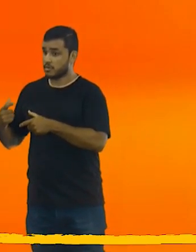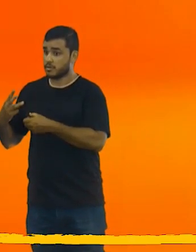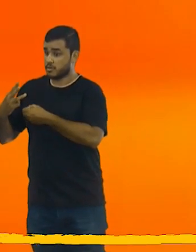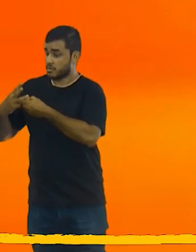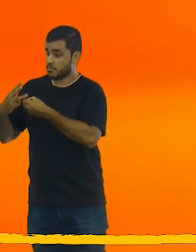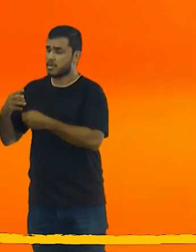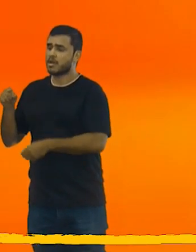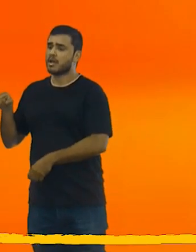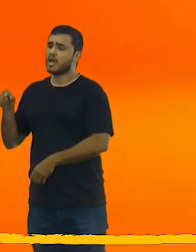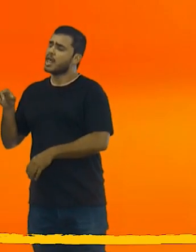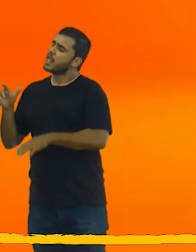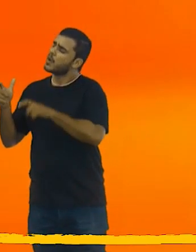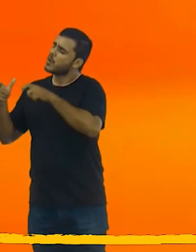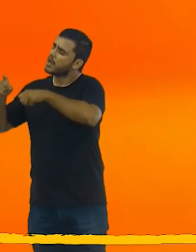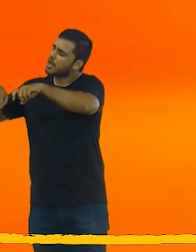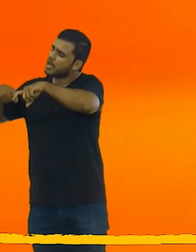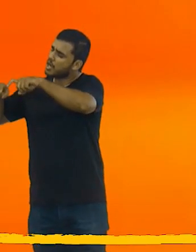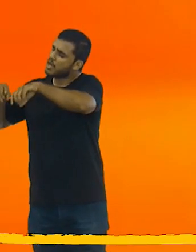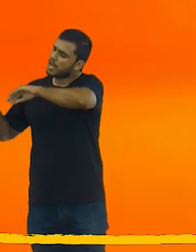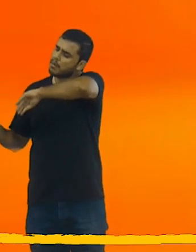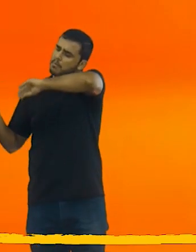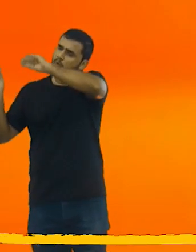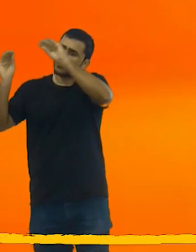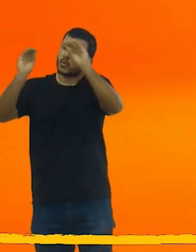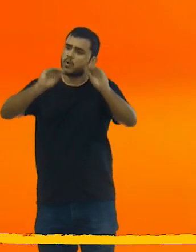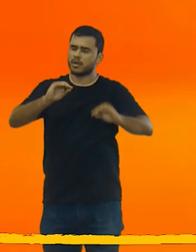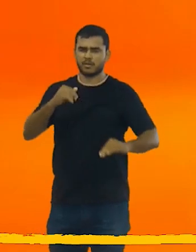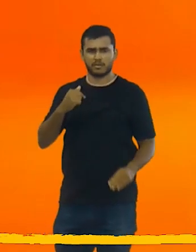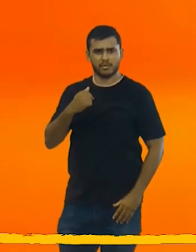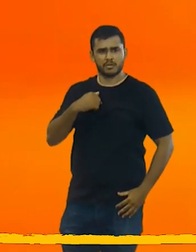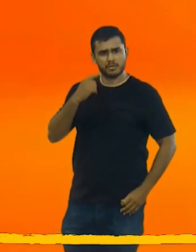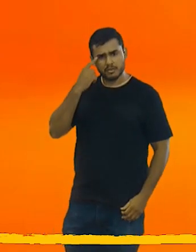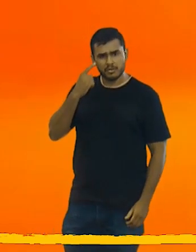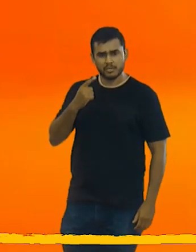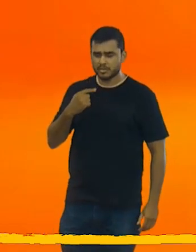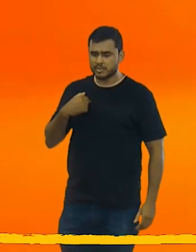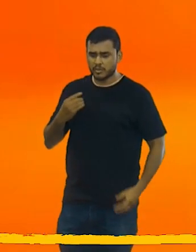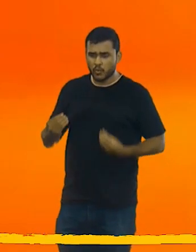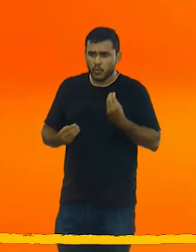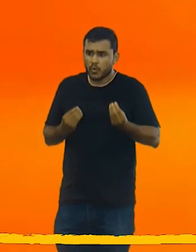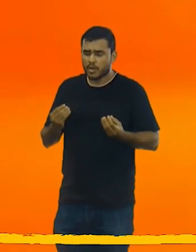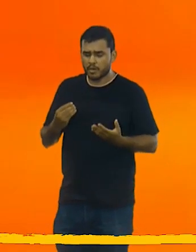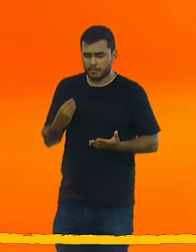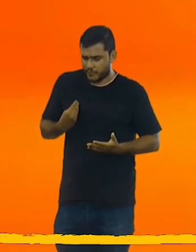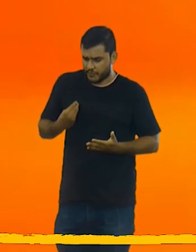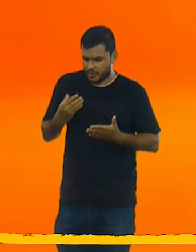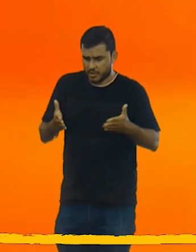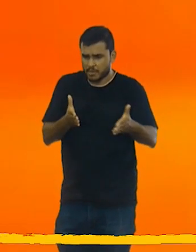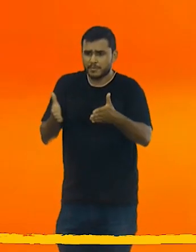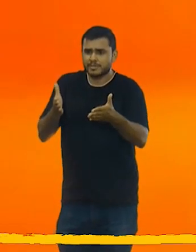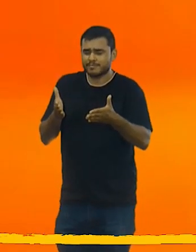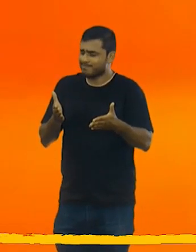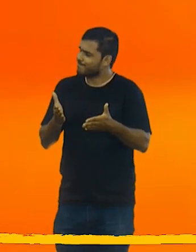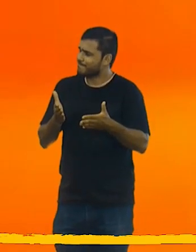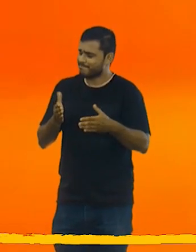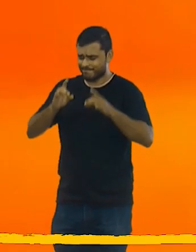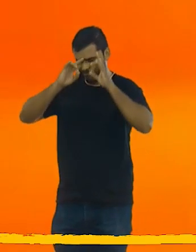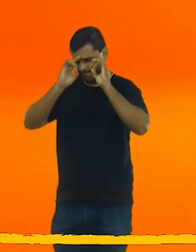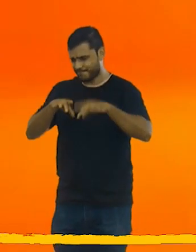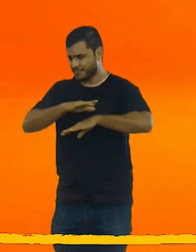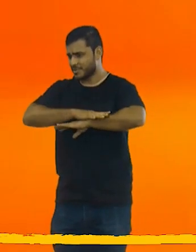que fazia. Se não vale mais saltar fora da ponte da vida. E não há